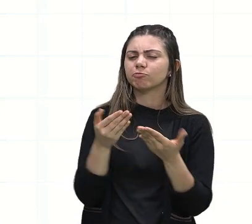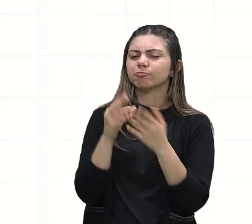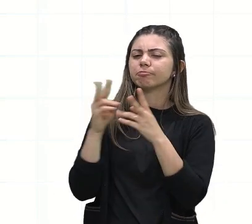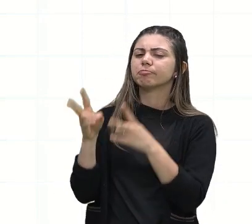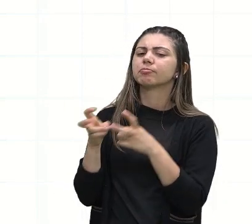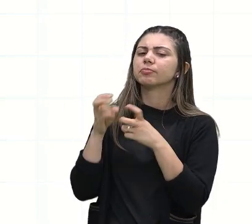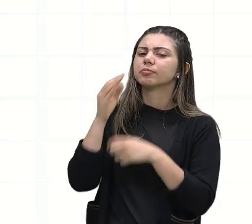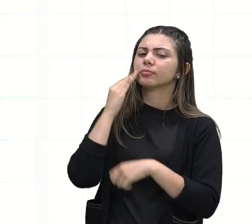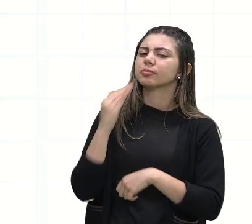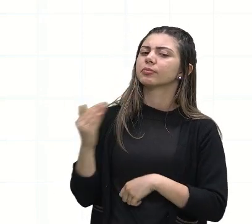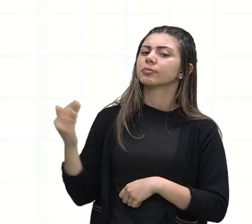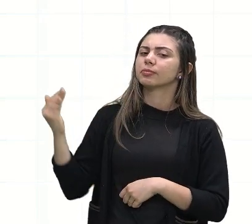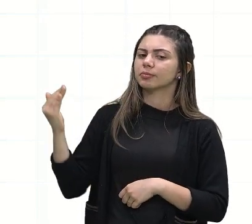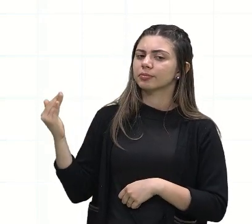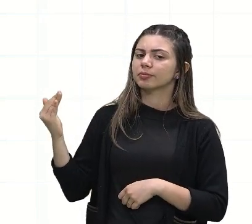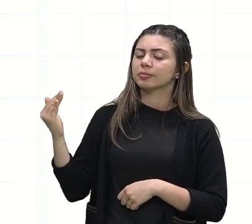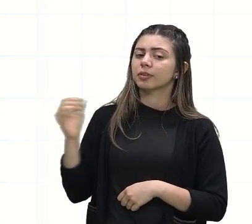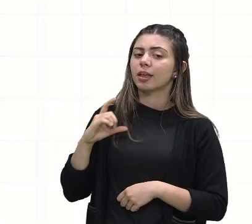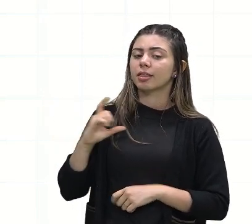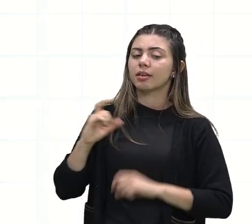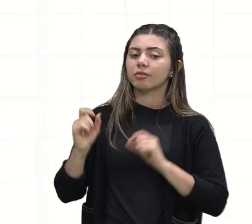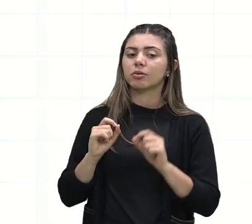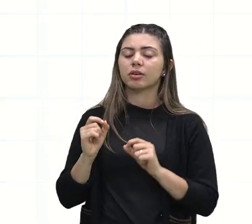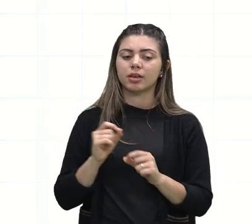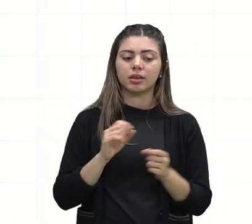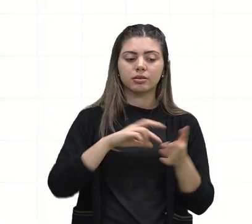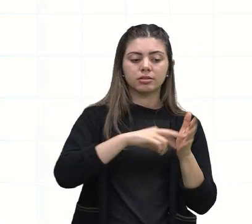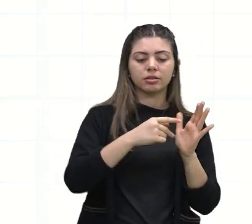aqui houve uma mudança de sentido, né?